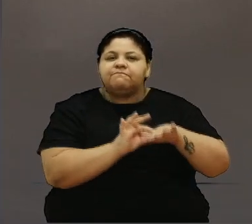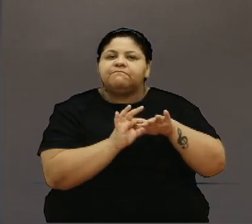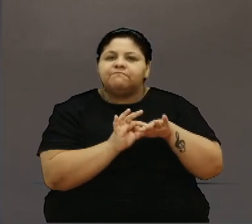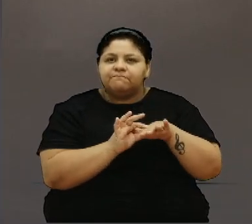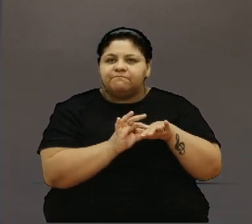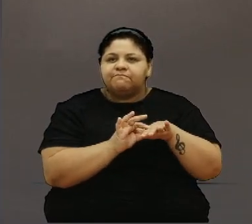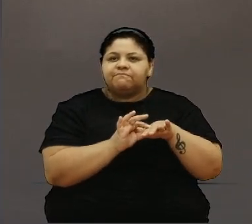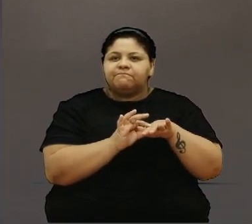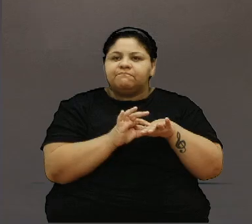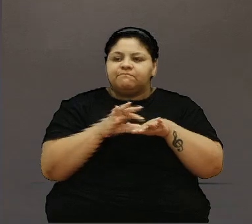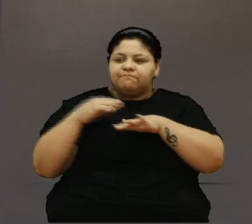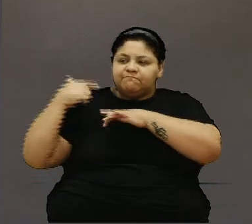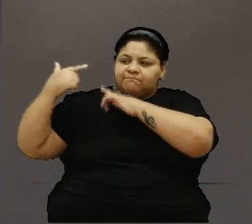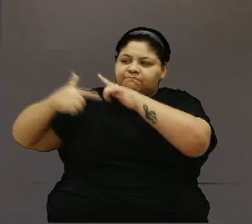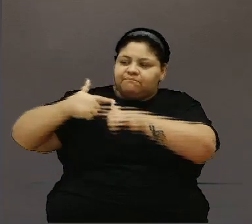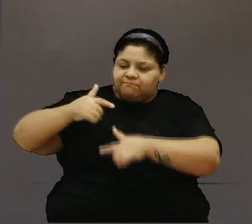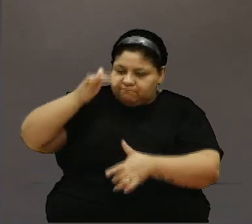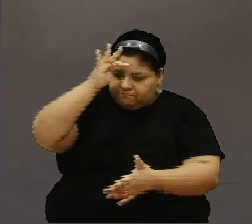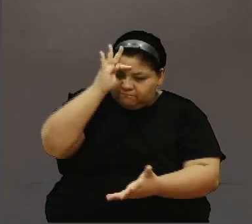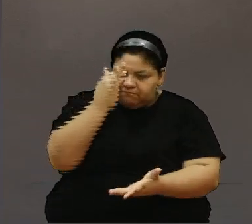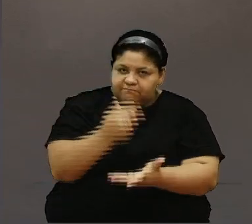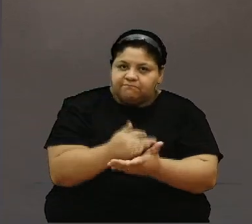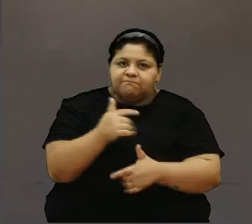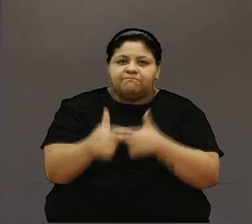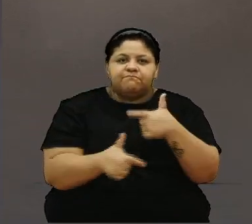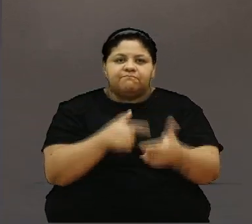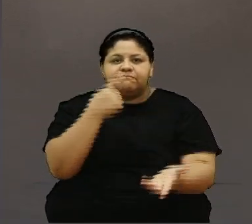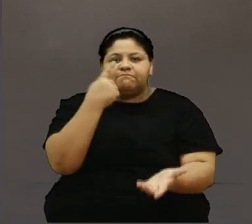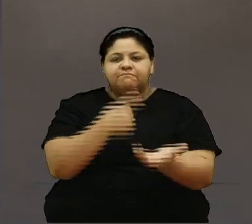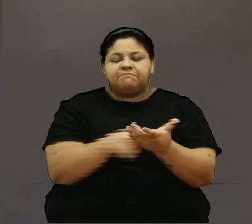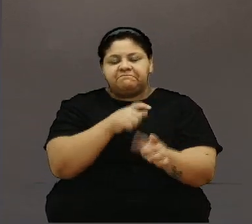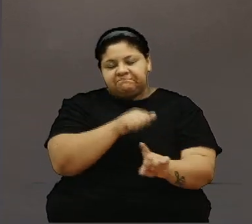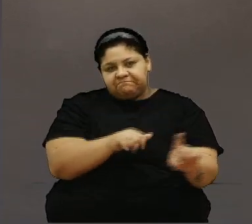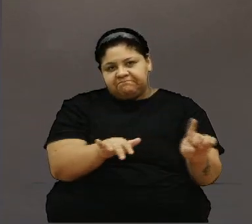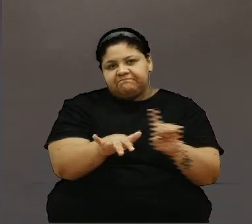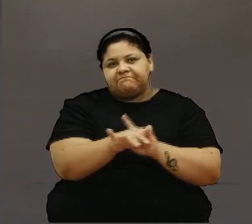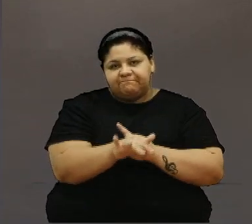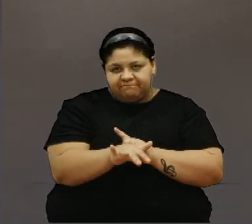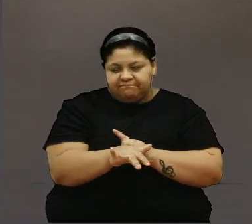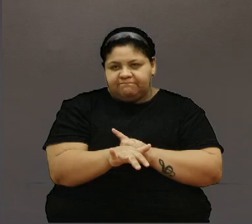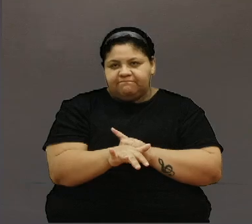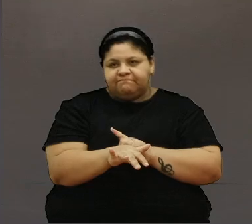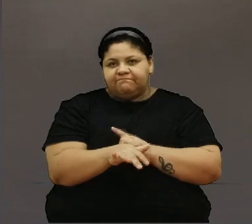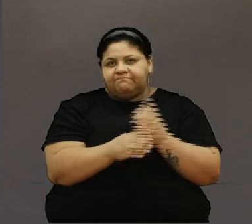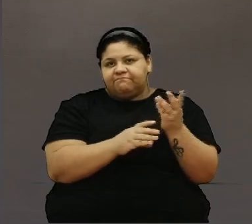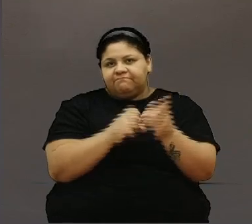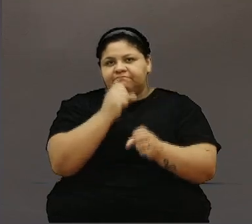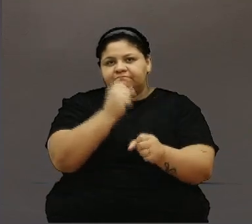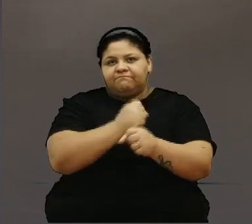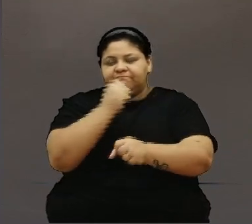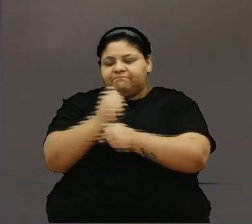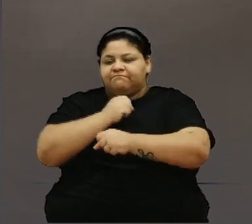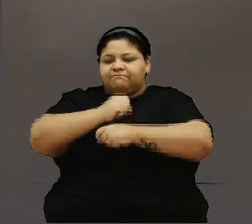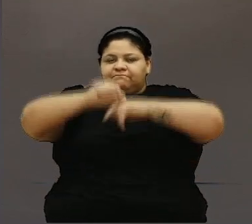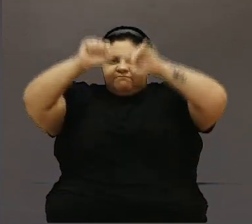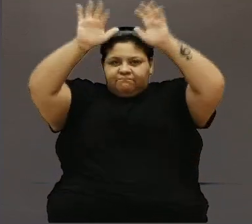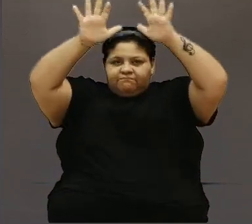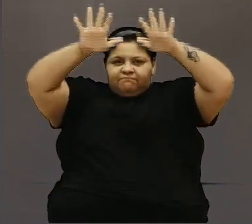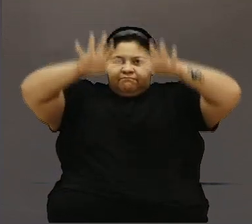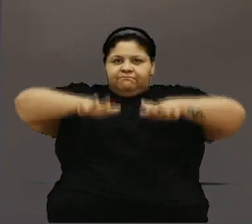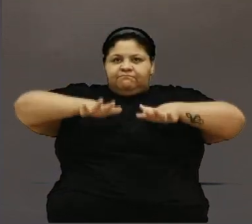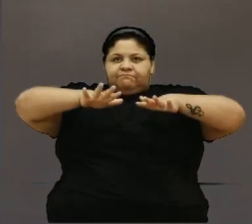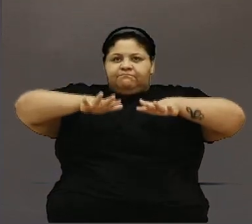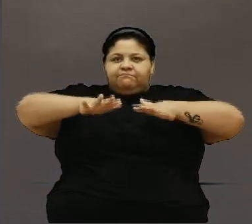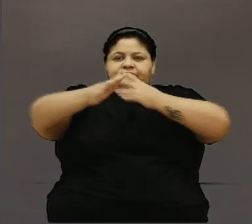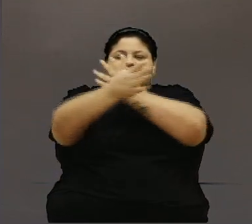essa trajetória de fé, serviço e compromisso com a sociedade. Que venham muitos anos de bênçãos e realização.